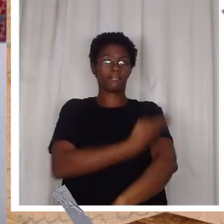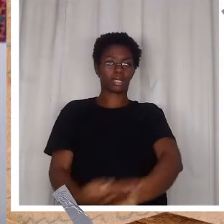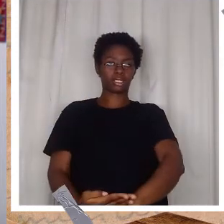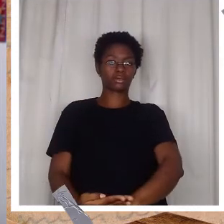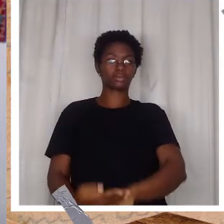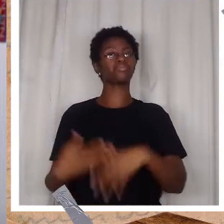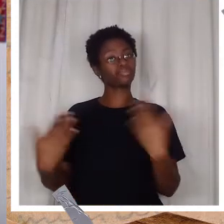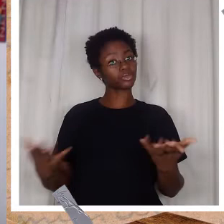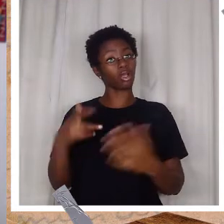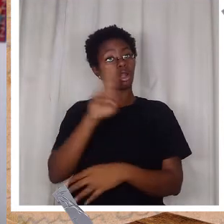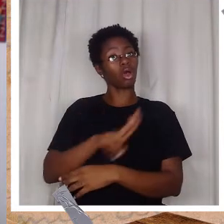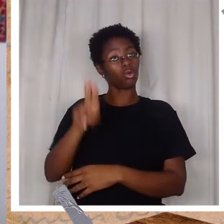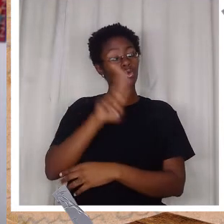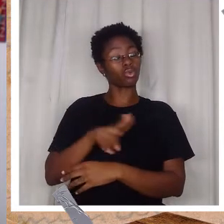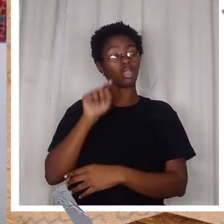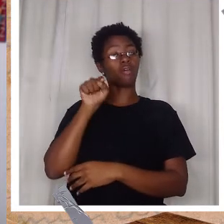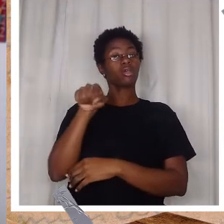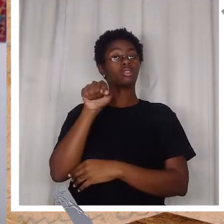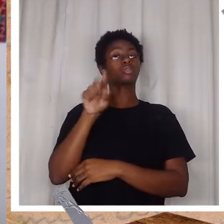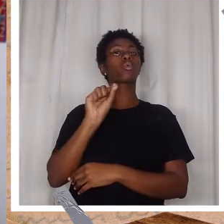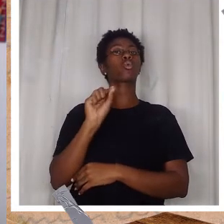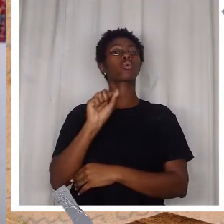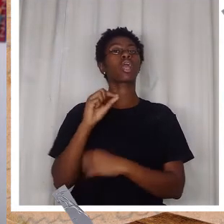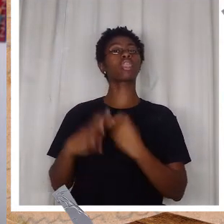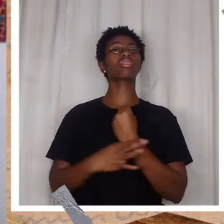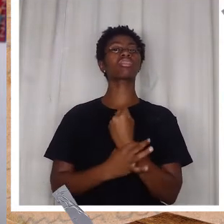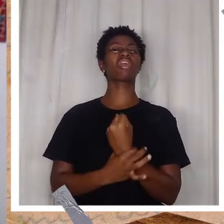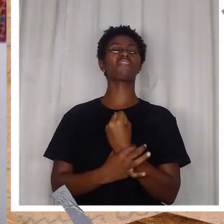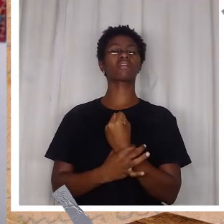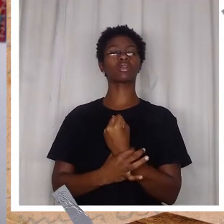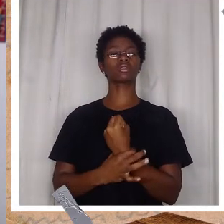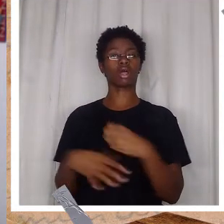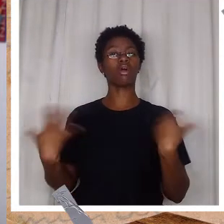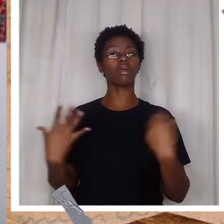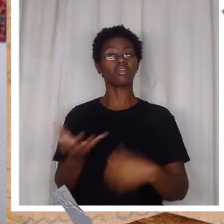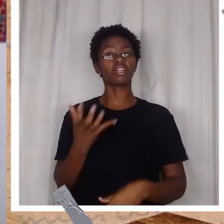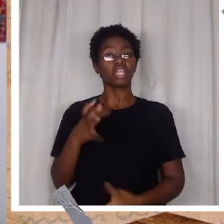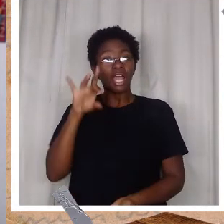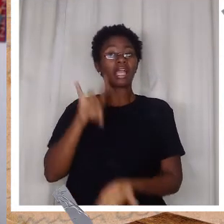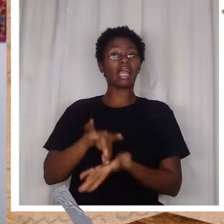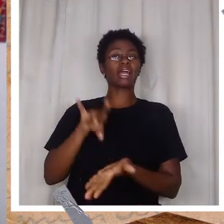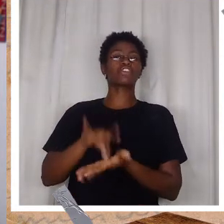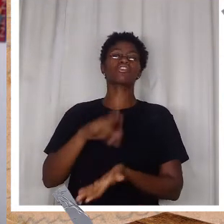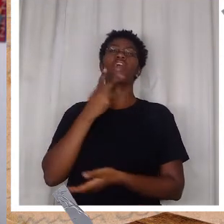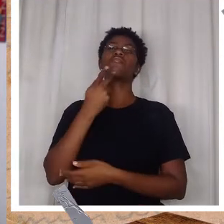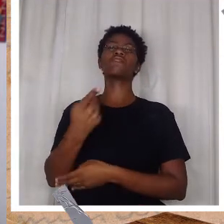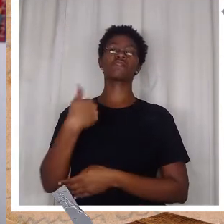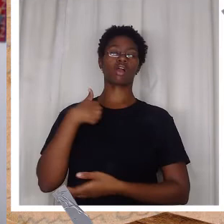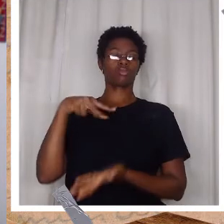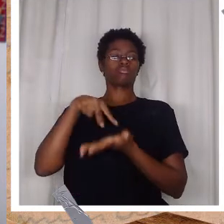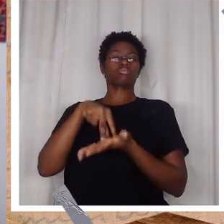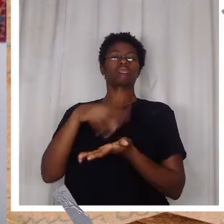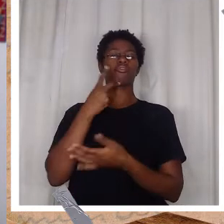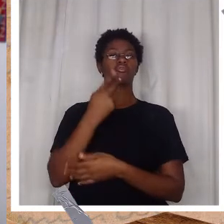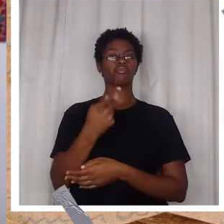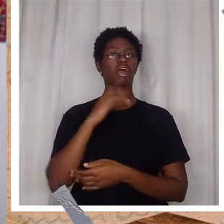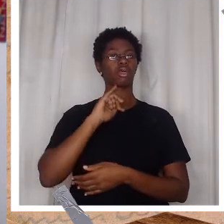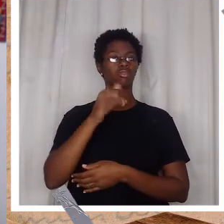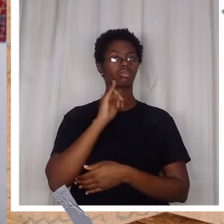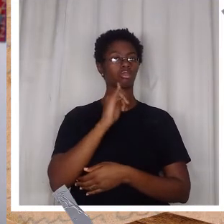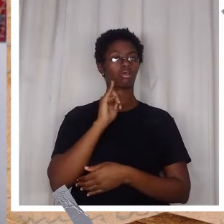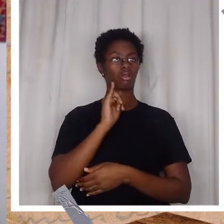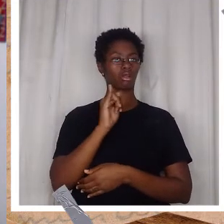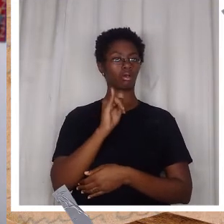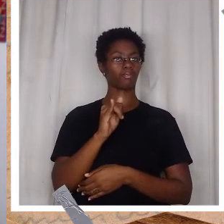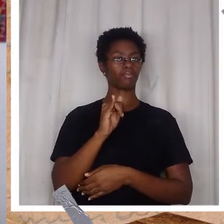usava desse mecanismo, que era um mecanismo de defesa, para garantir a sua fala, para garantir o que ela estava